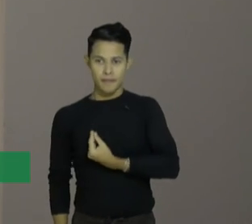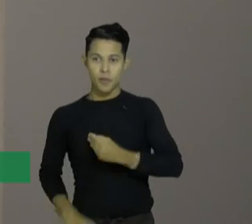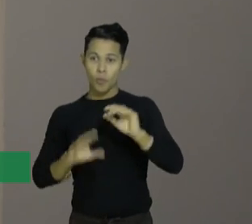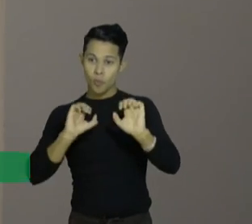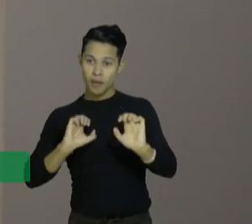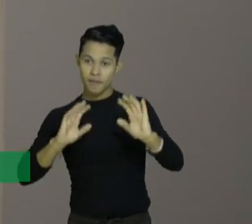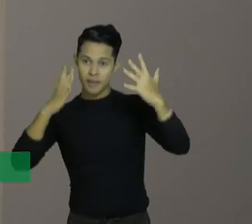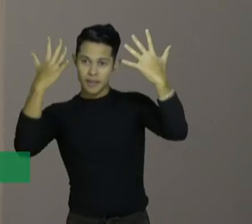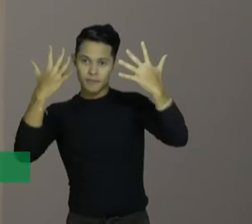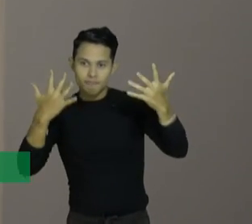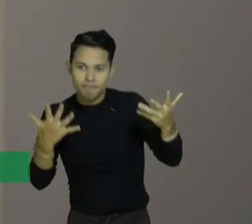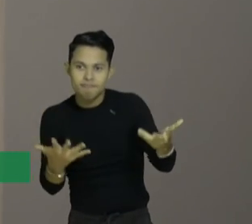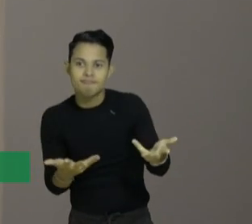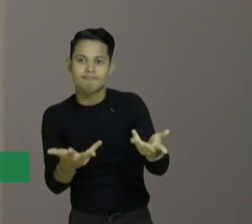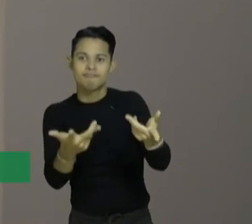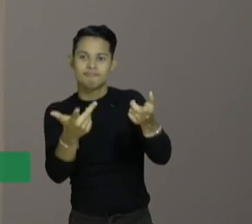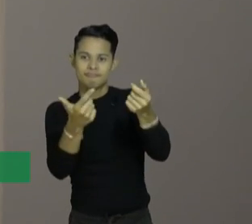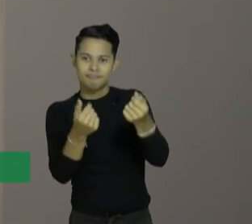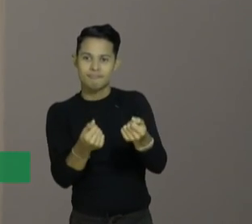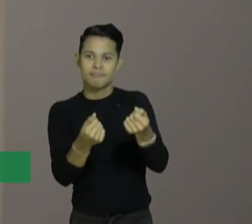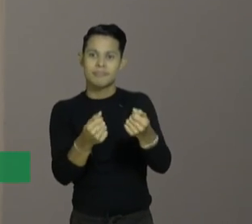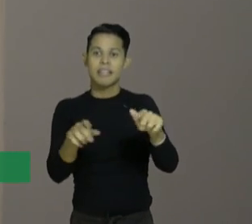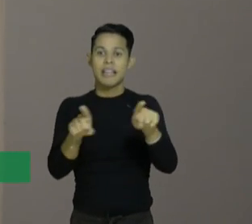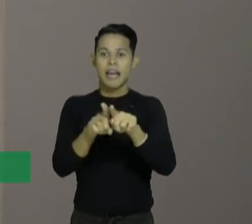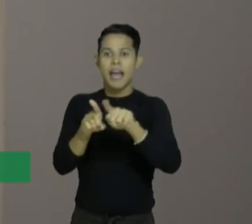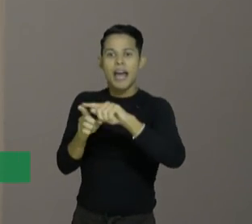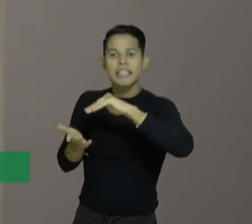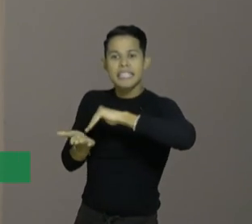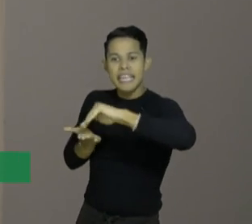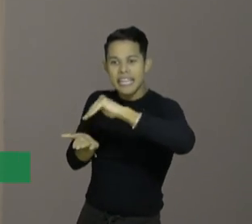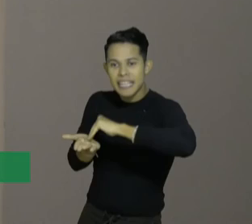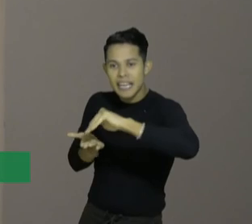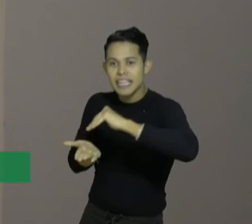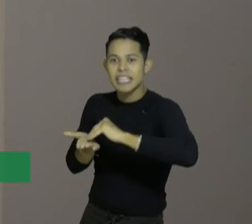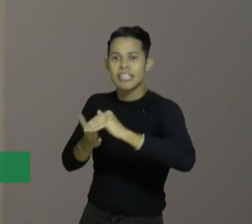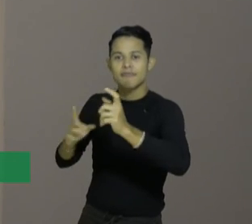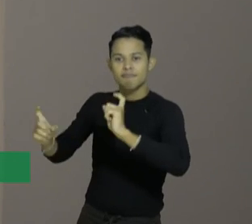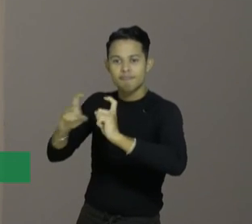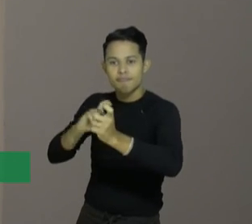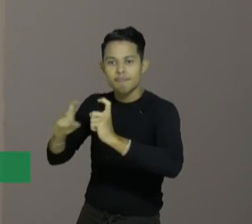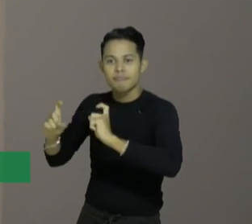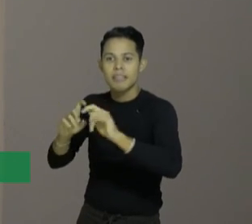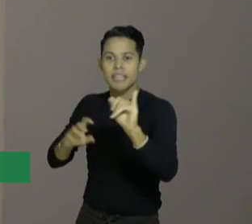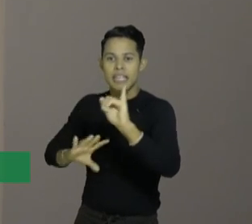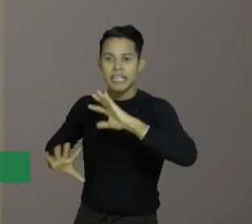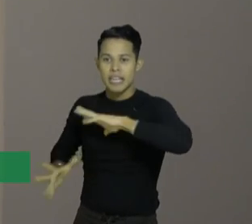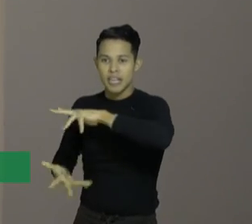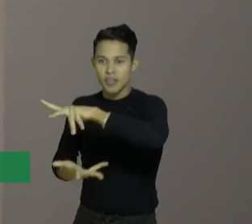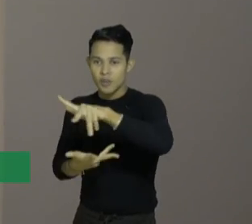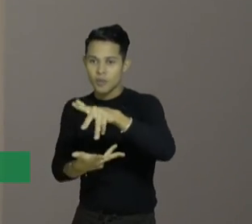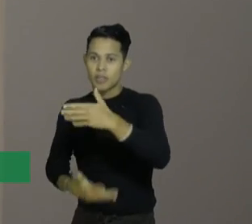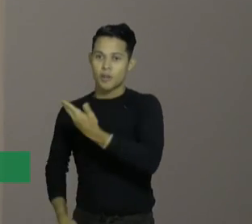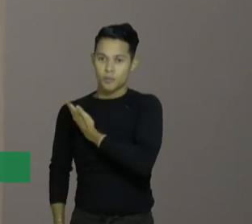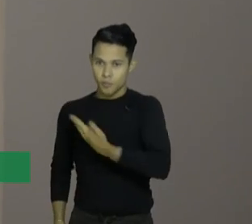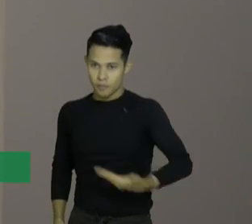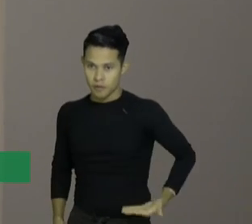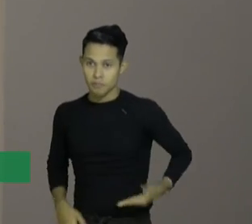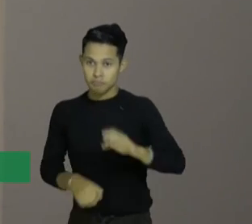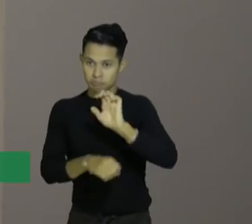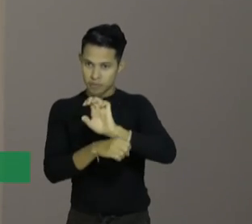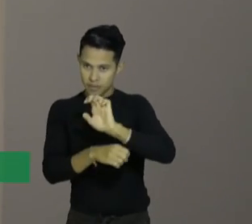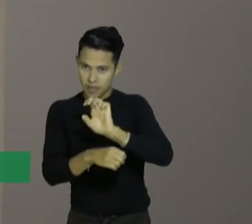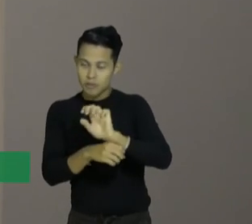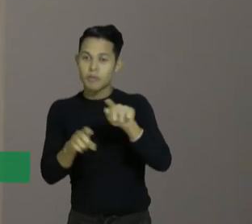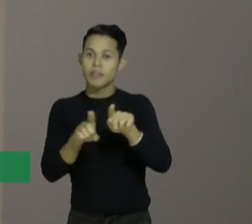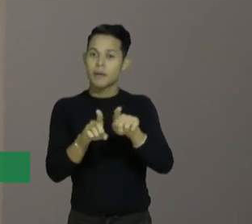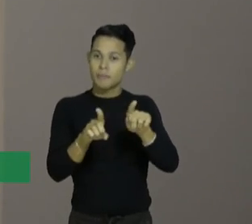magnífico colocar a saia Secretaria de articulação internacional do Governo do Estado à disposição a todos o governador